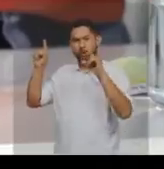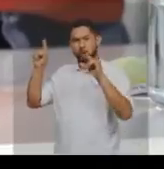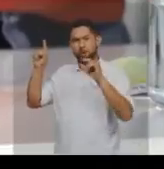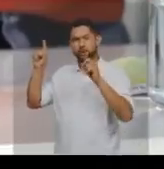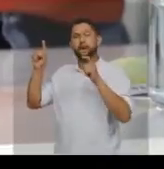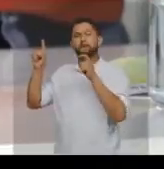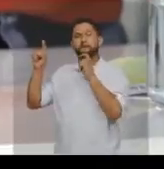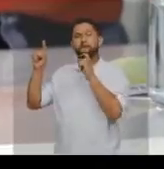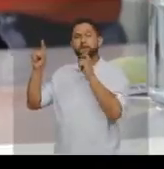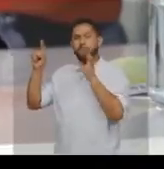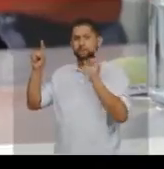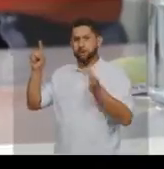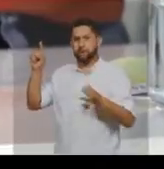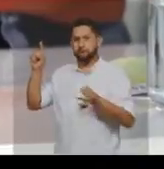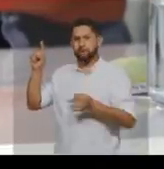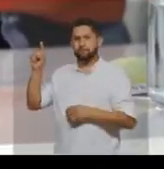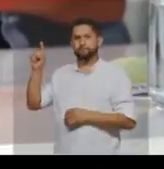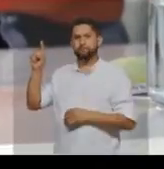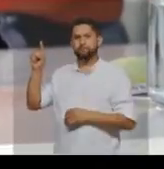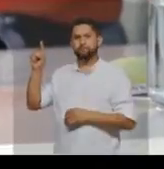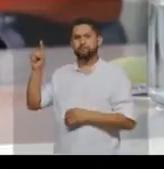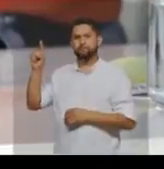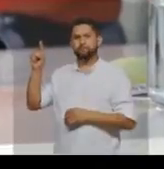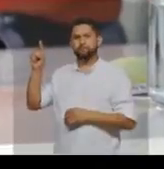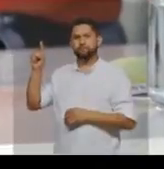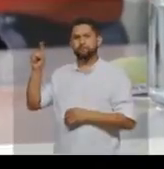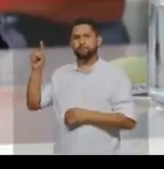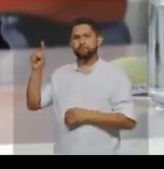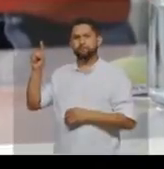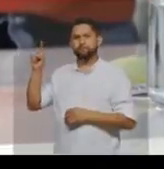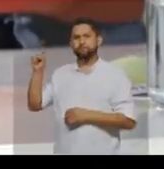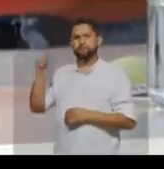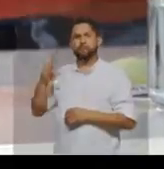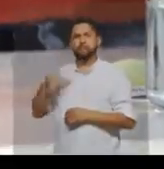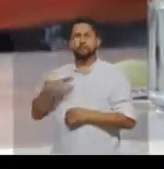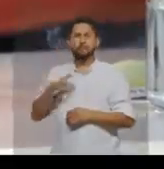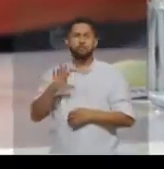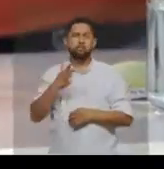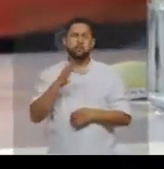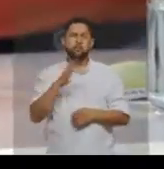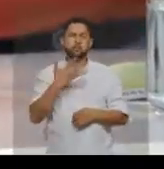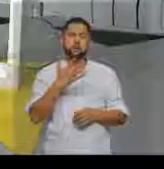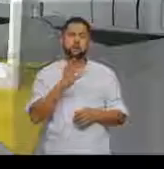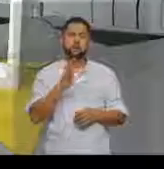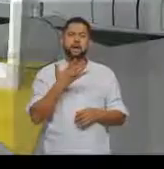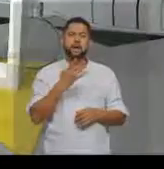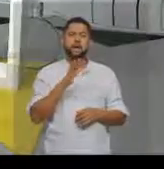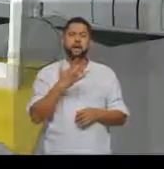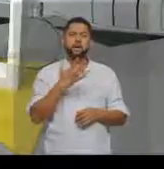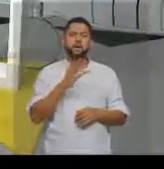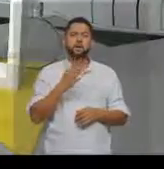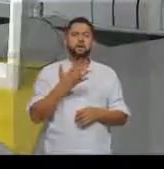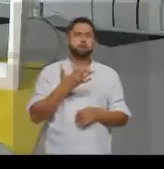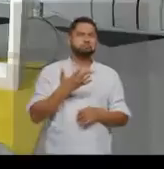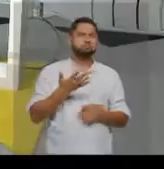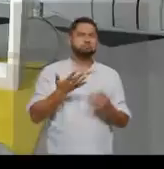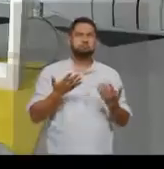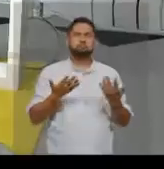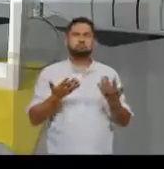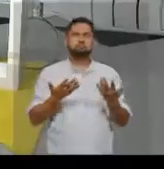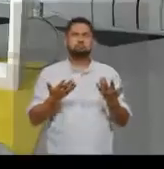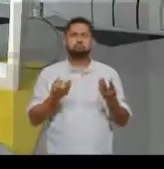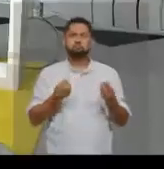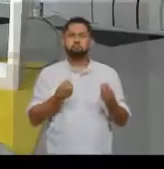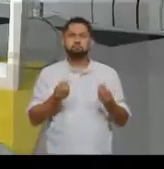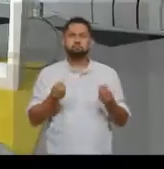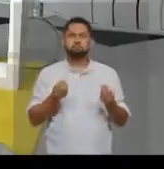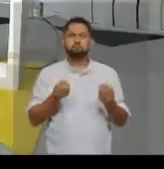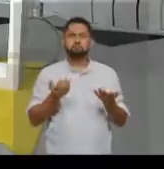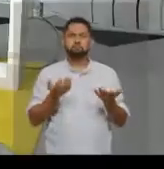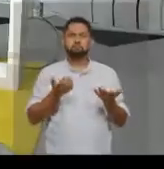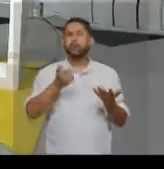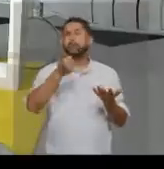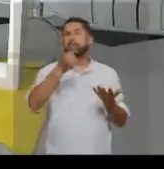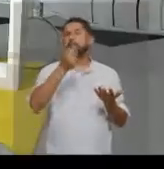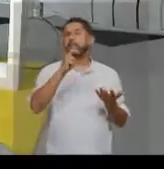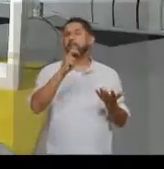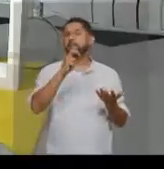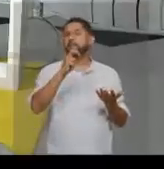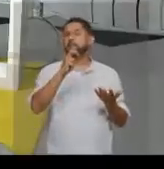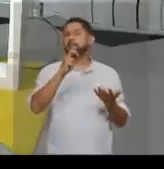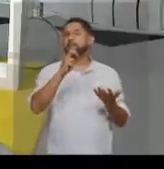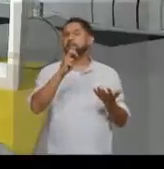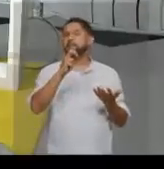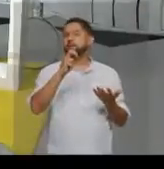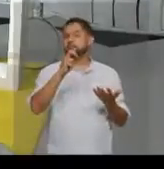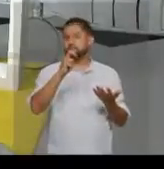frio, ok? Então, ele vai estar mais ou menos aqui, deixa eu dar uma olhadinha, por volta, ele está mais ou menos aqui a uns 15